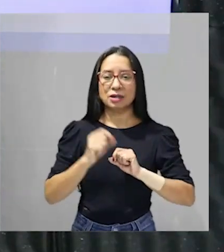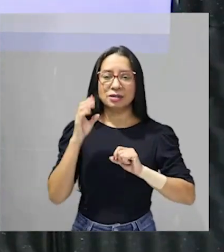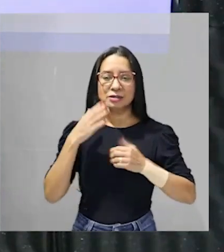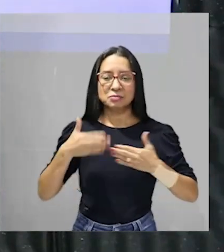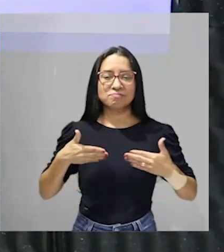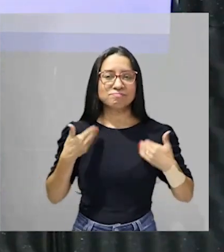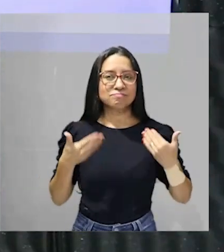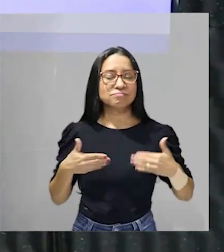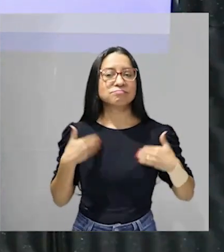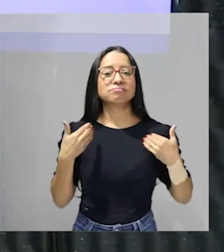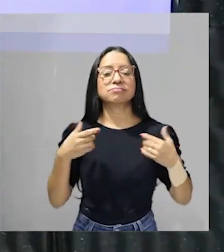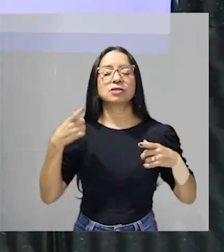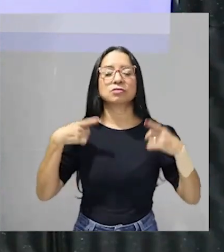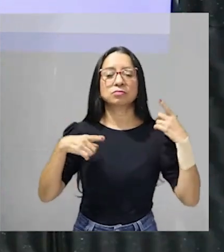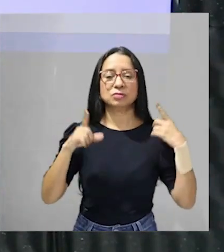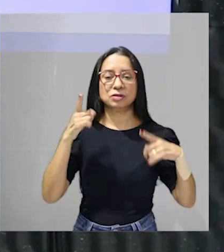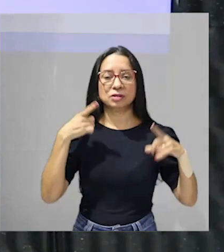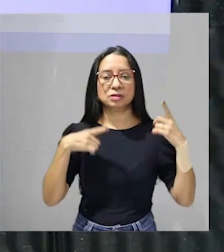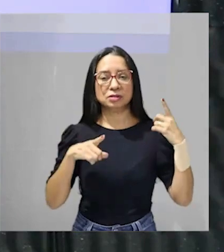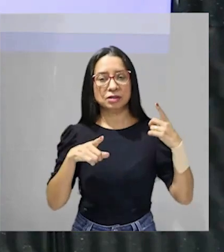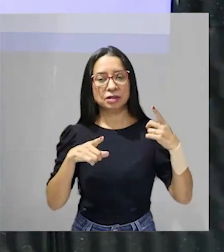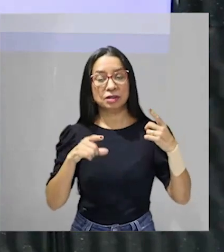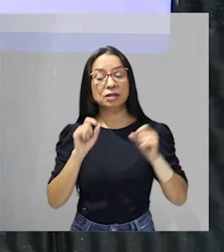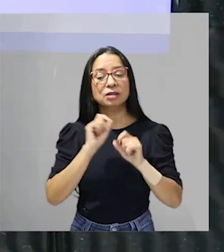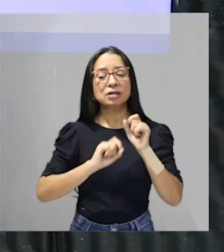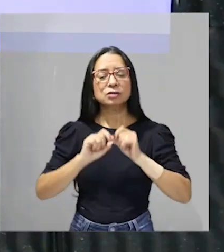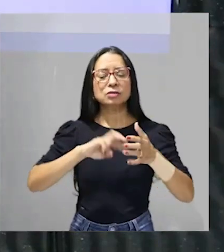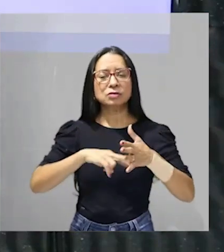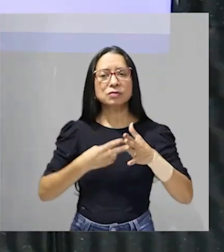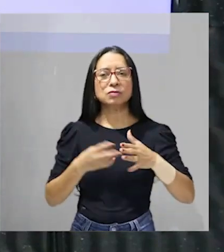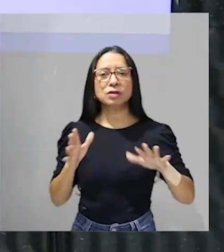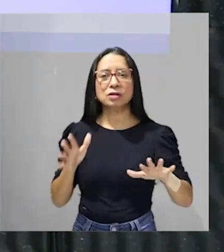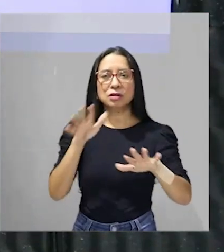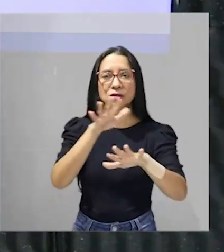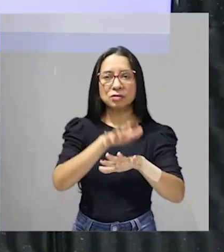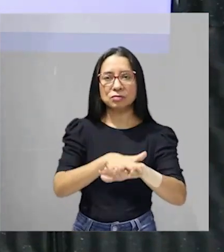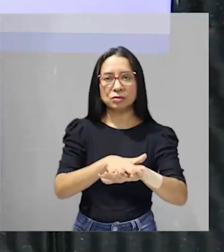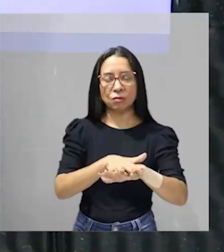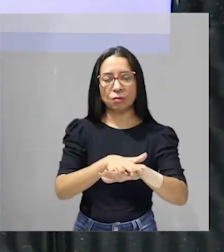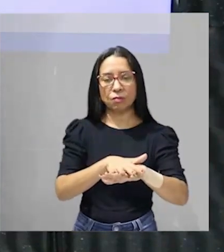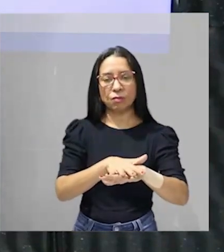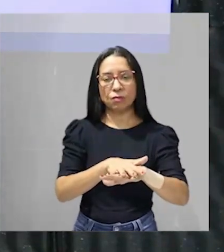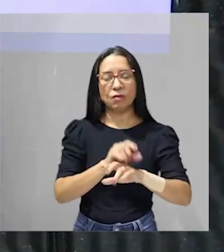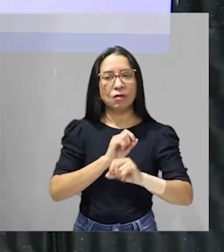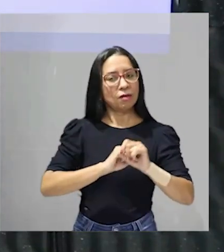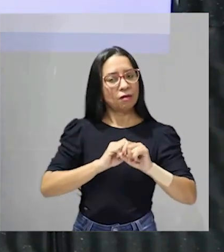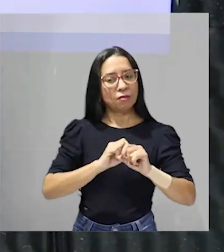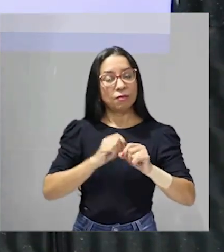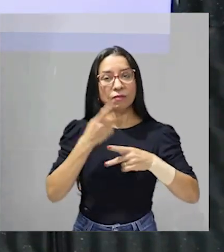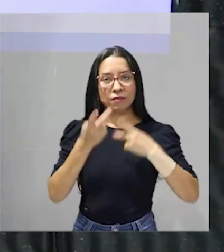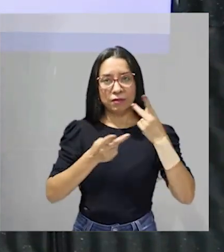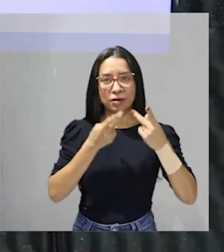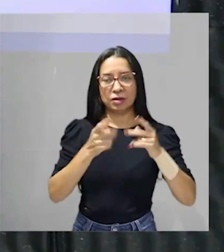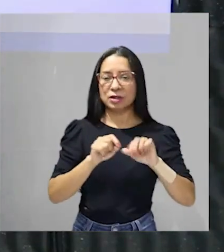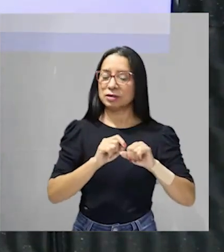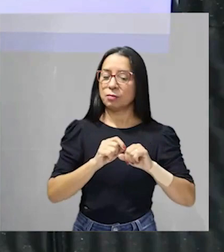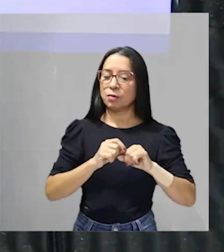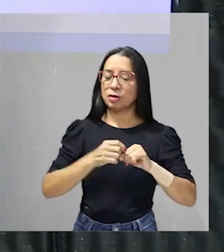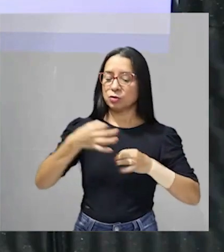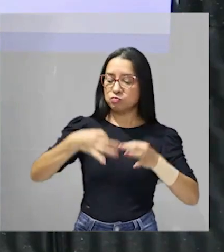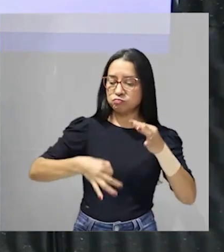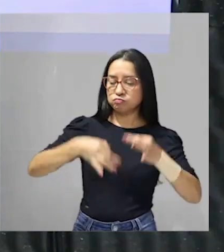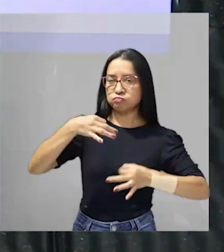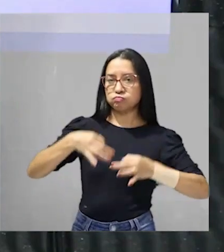falarmos de esporte o esporte muita das vezes ele fala de performance e quando busca performance